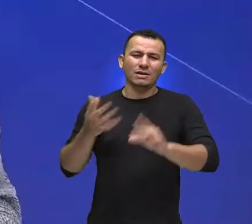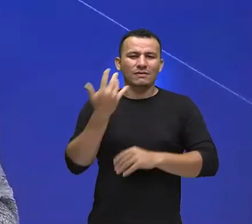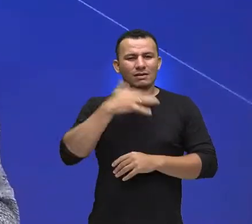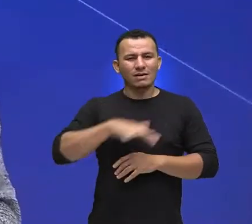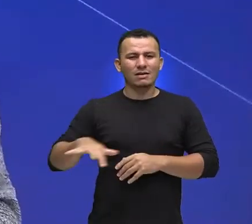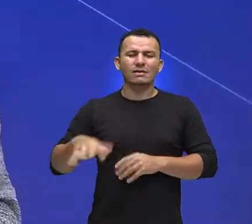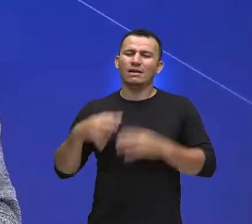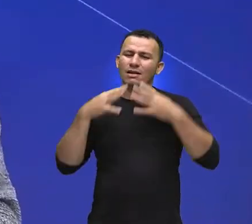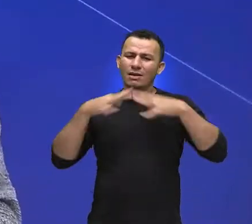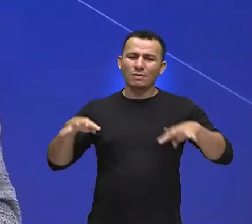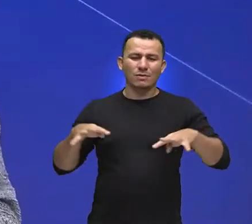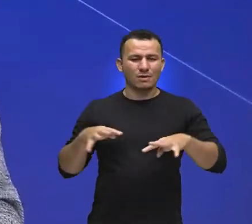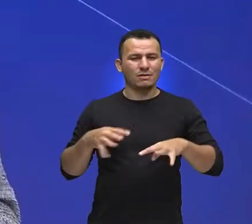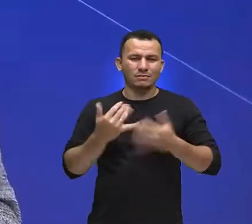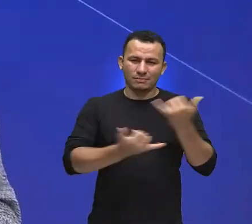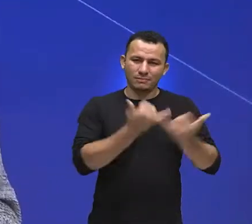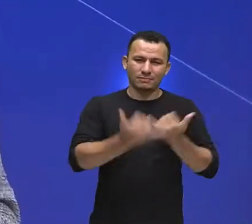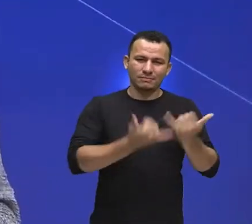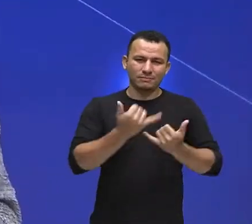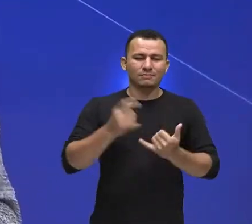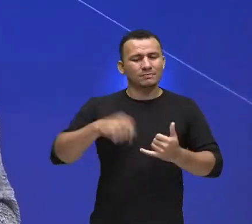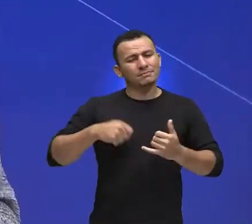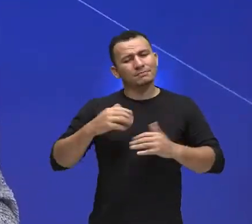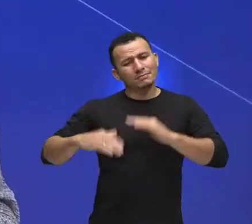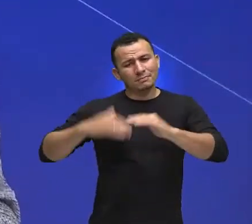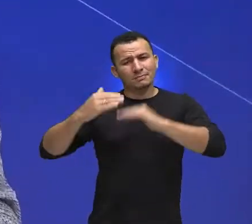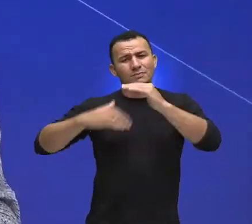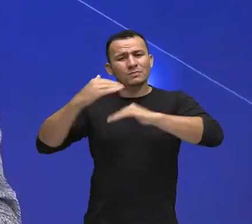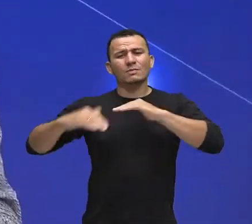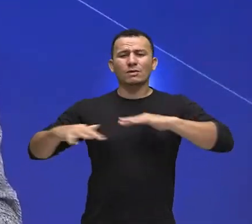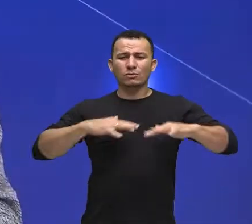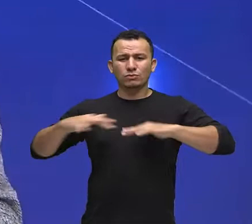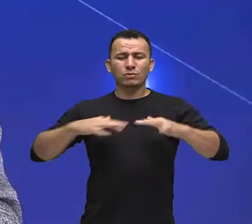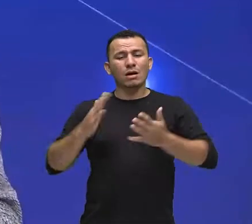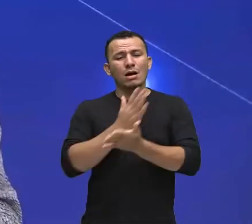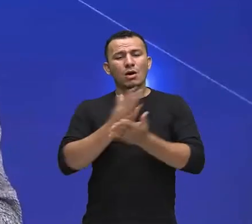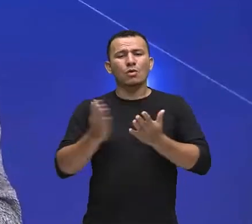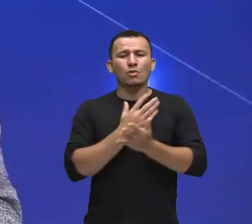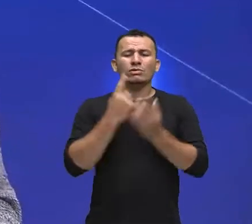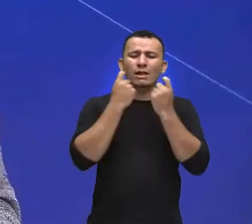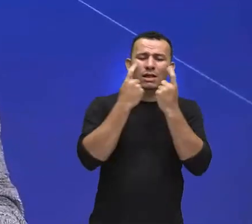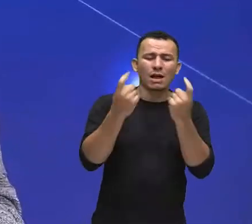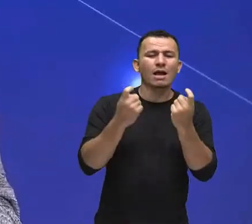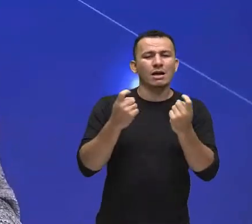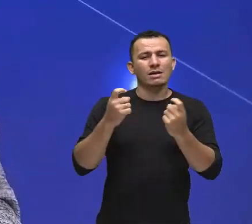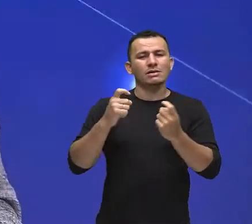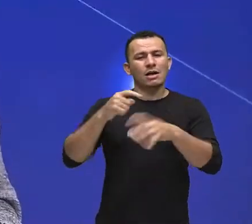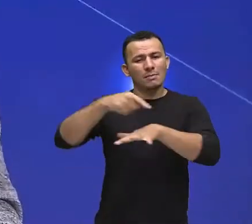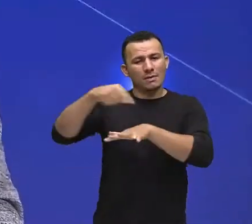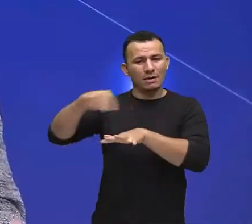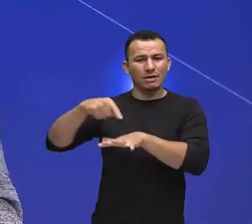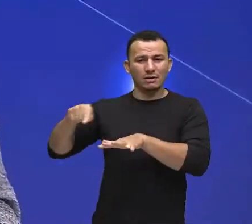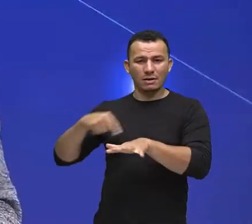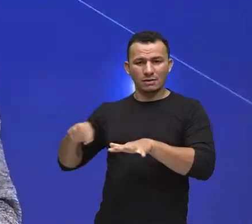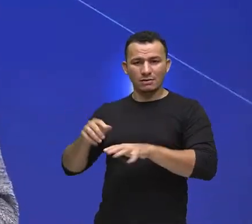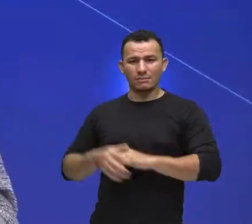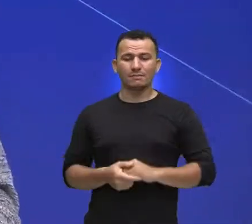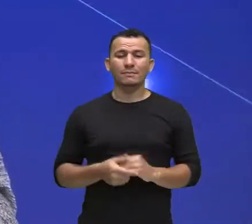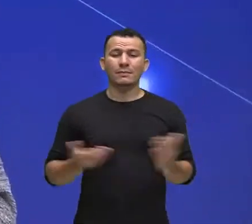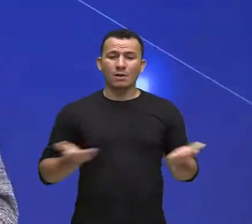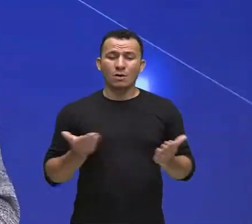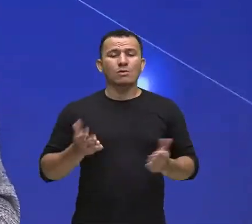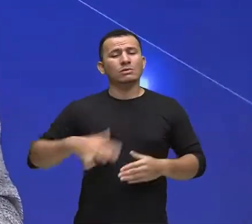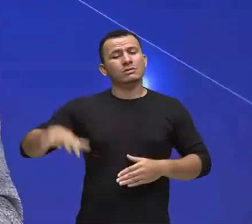é da criança. E isso vai desenvolvendo, como você falou, algumas paixões, né? E aí a gente está aqui hoje trabalhando